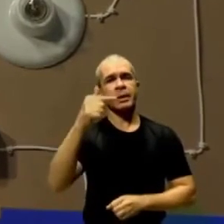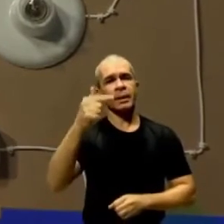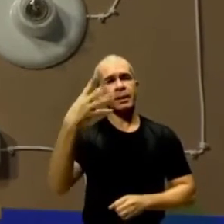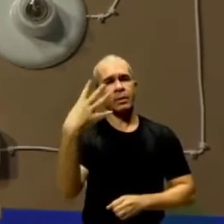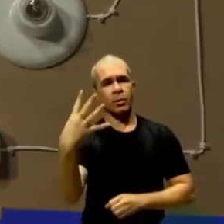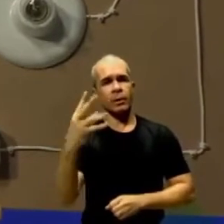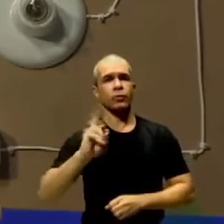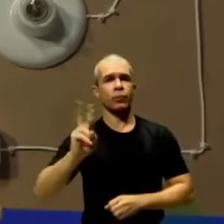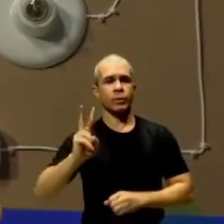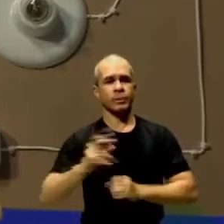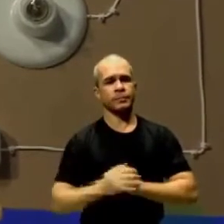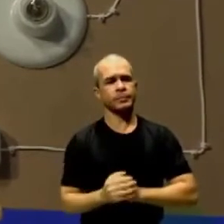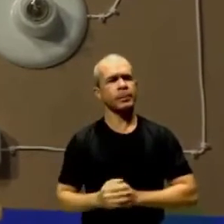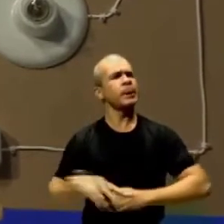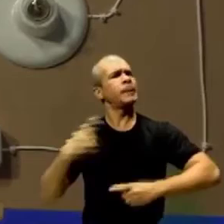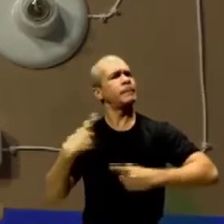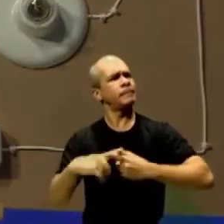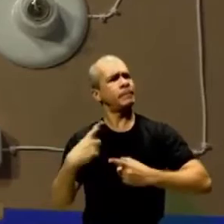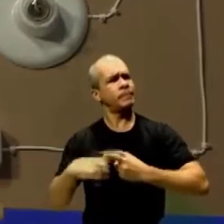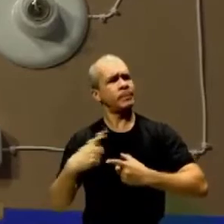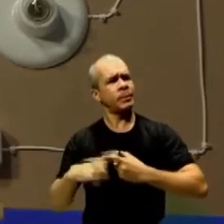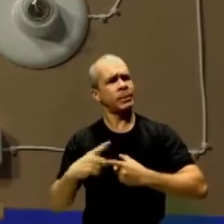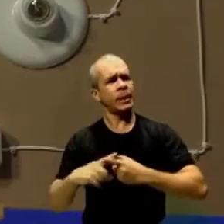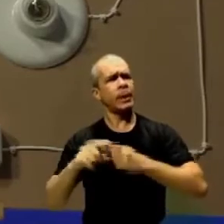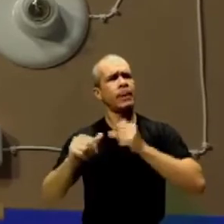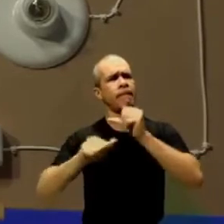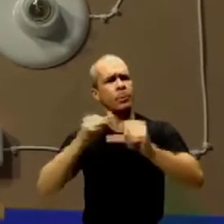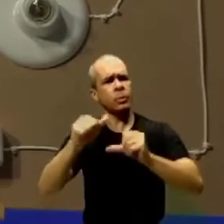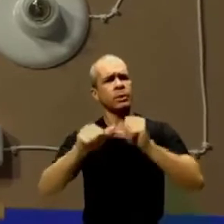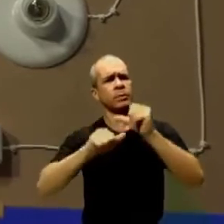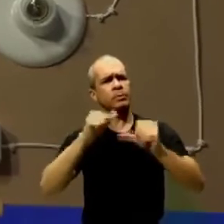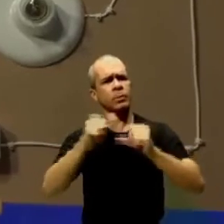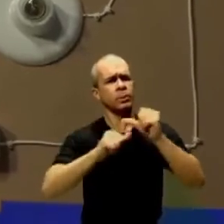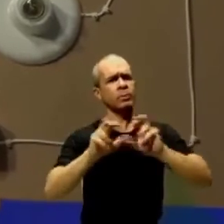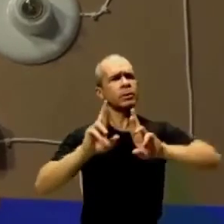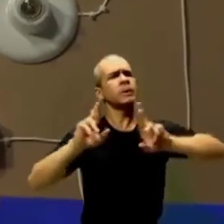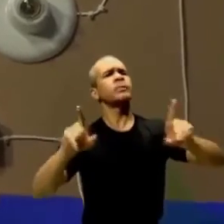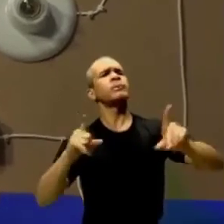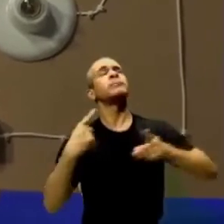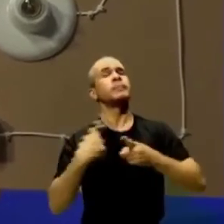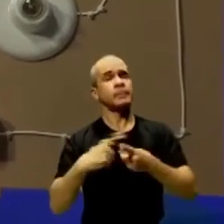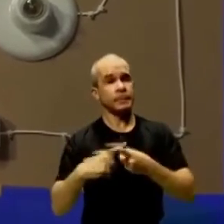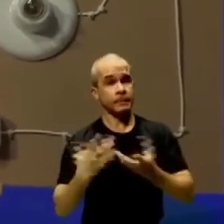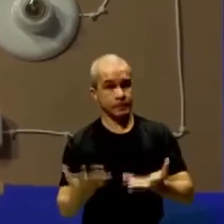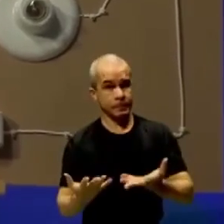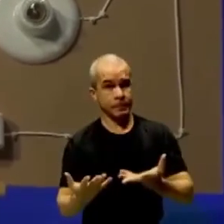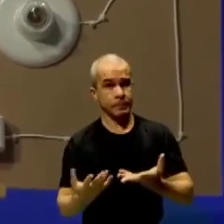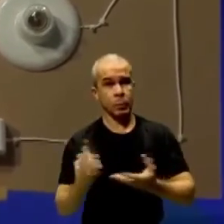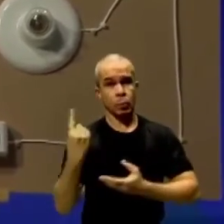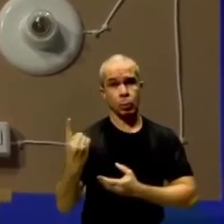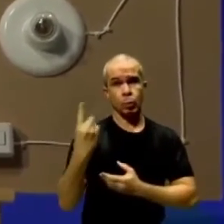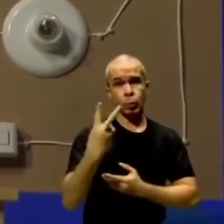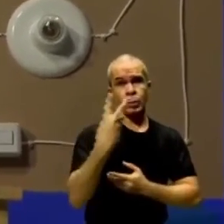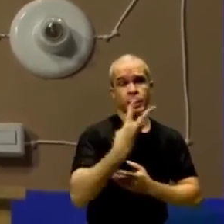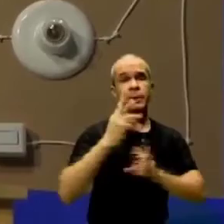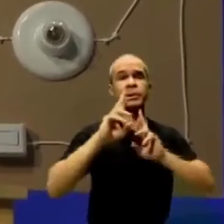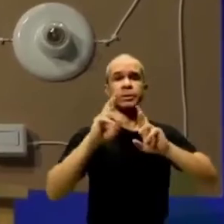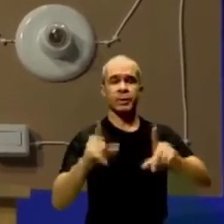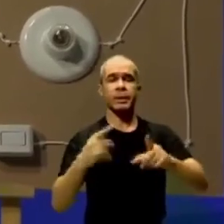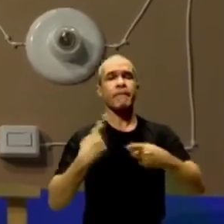74 volts. Por que está acontecendo de ser uma resistência um pouco diferente de um caso para o outro? É porque